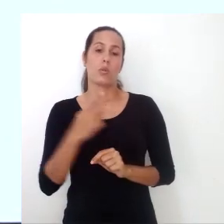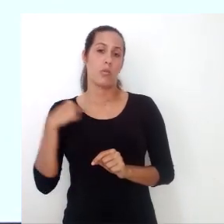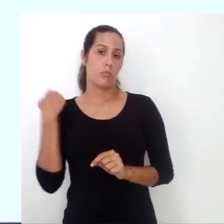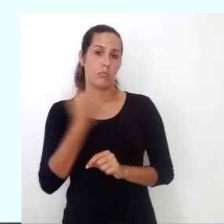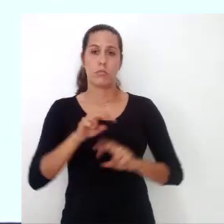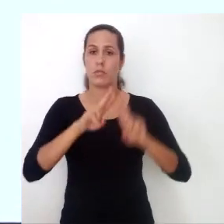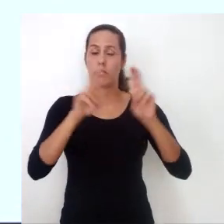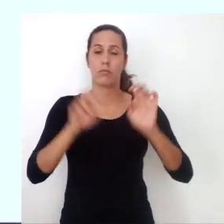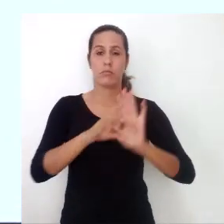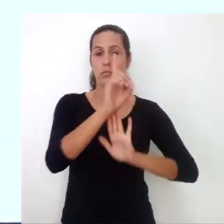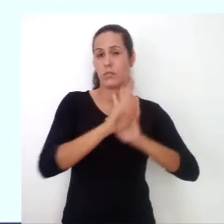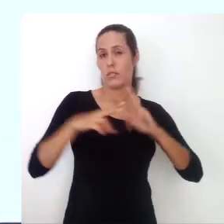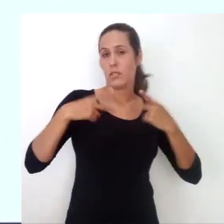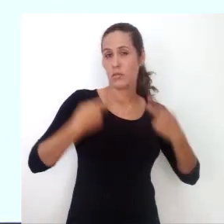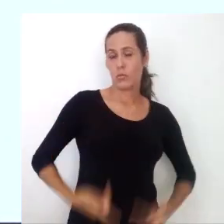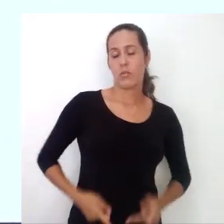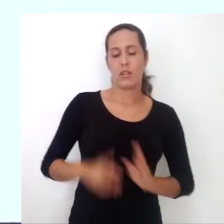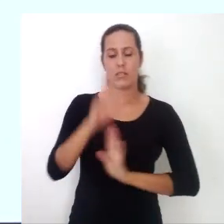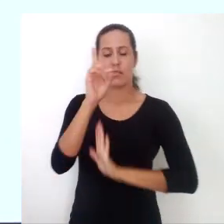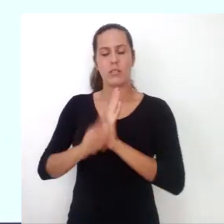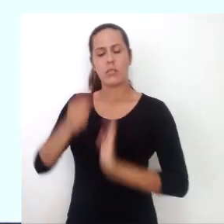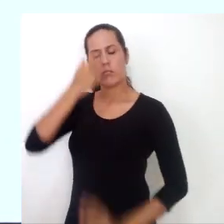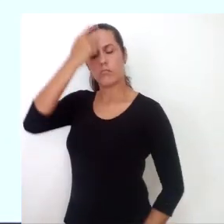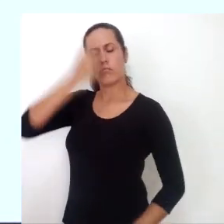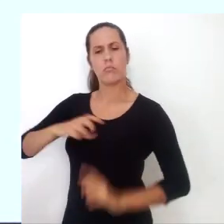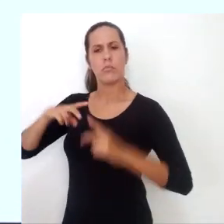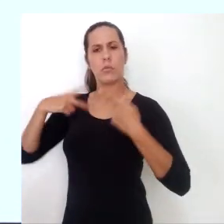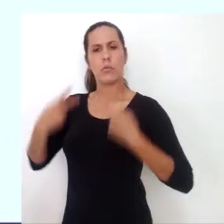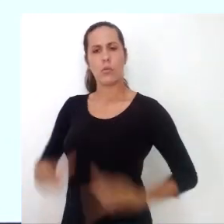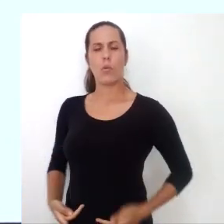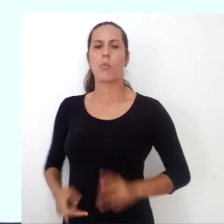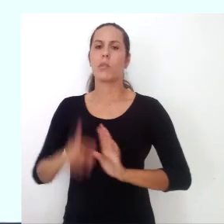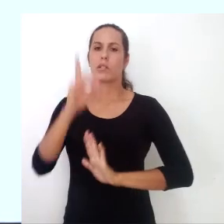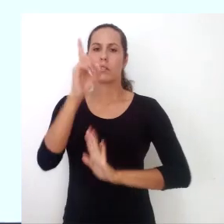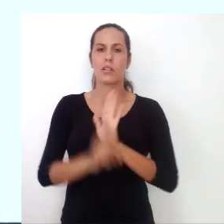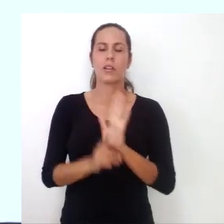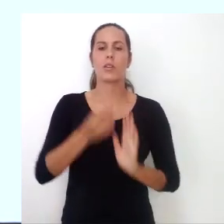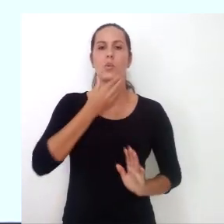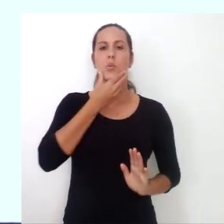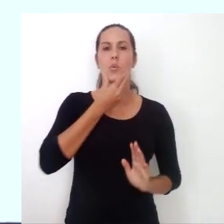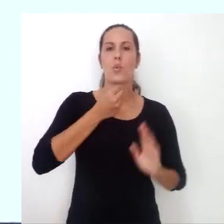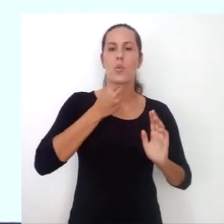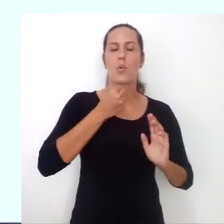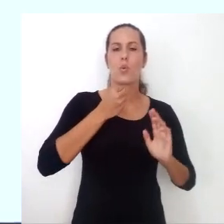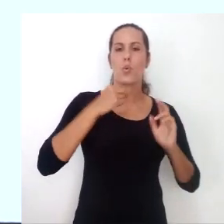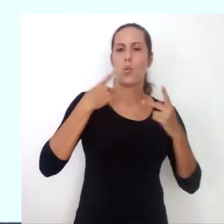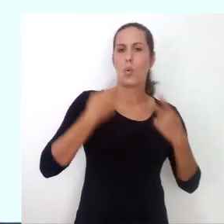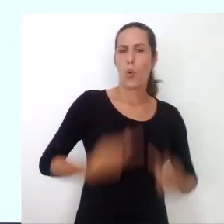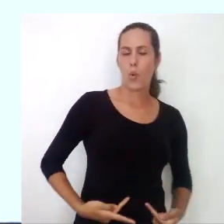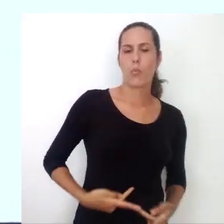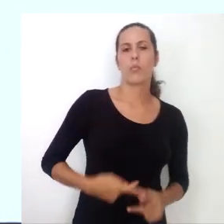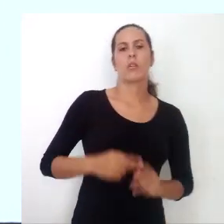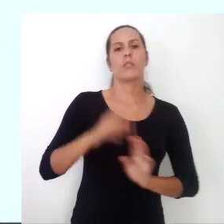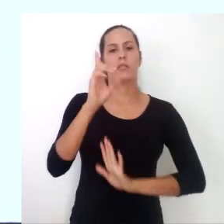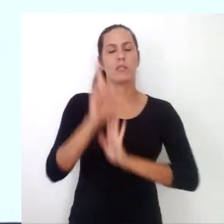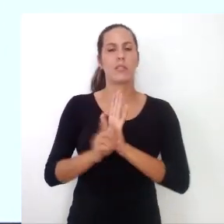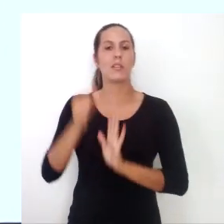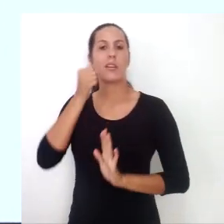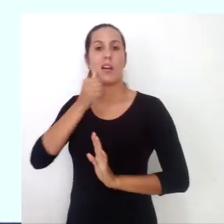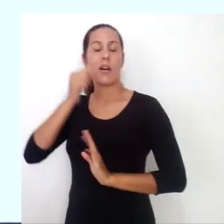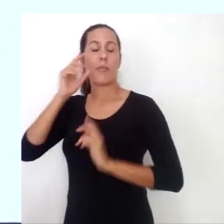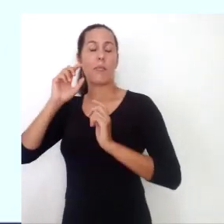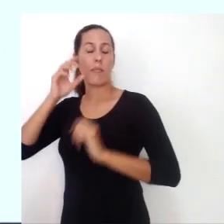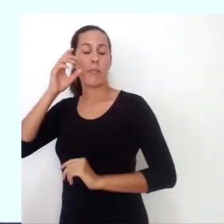direito humano, os direitos do homem, os direitos da mulher, a falta da dignidade